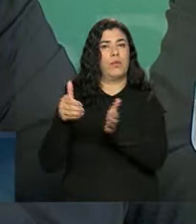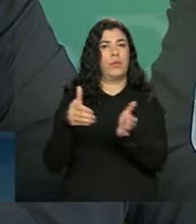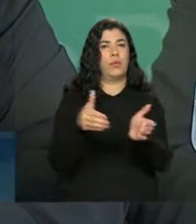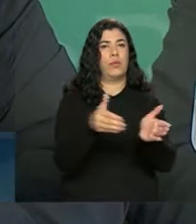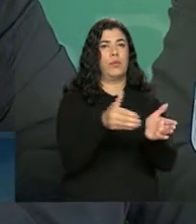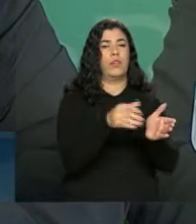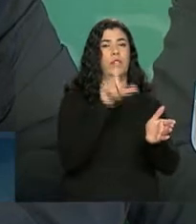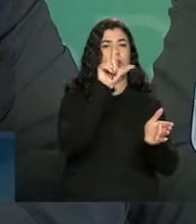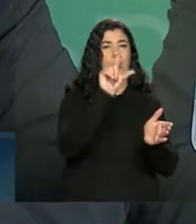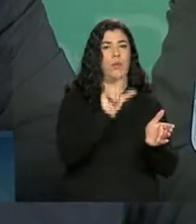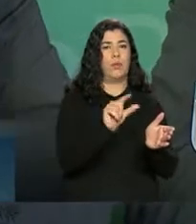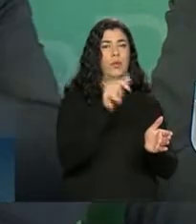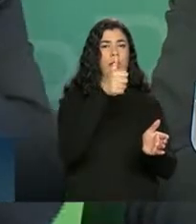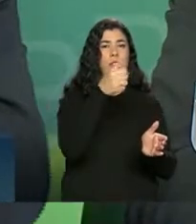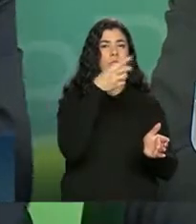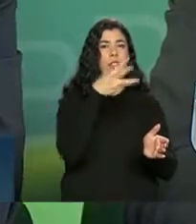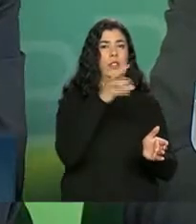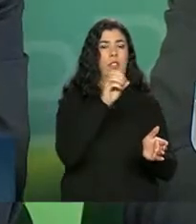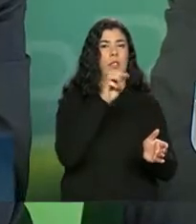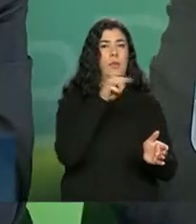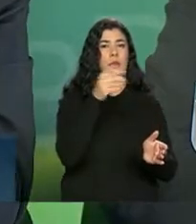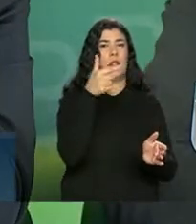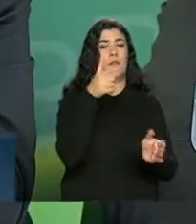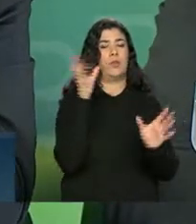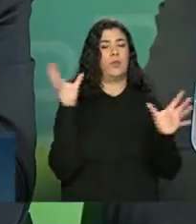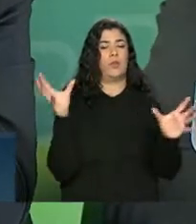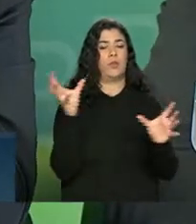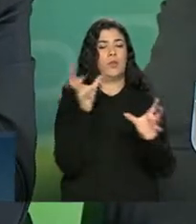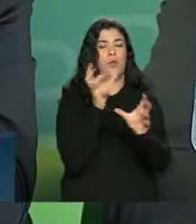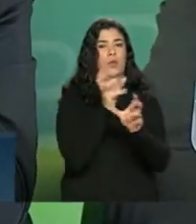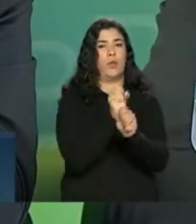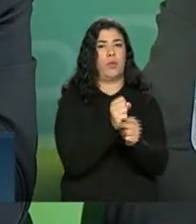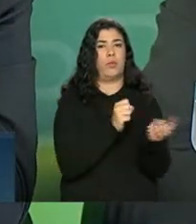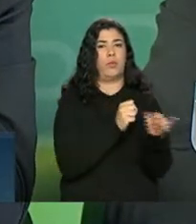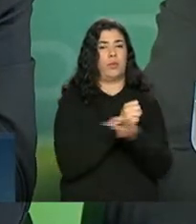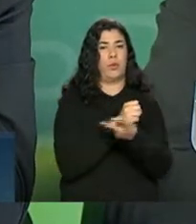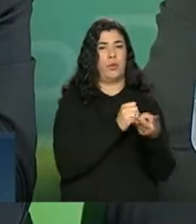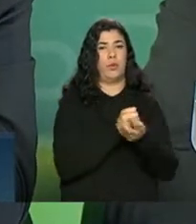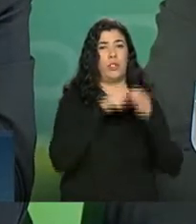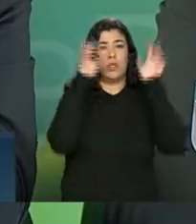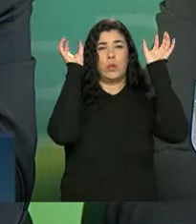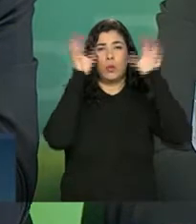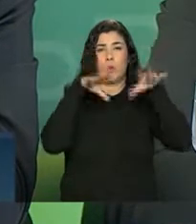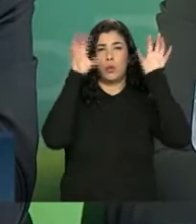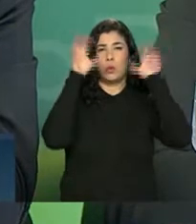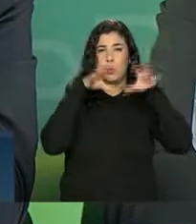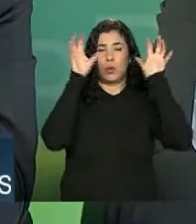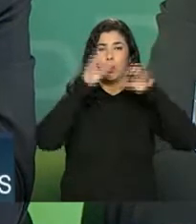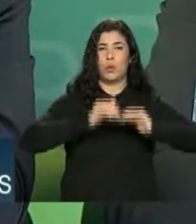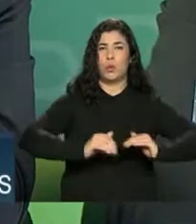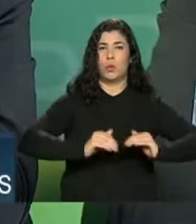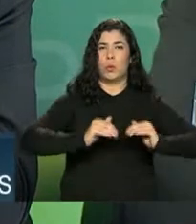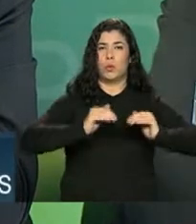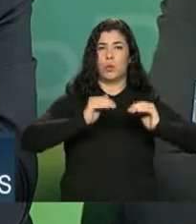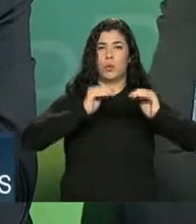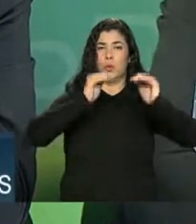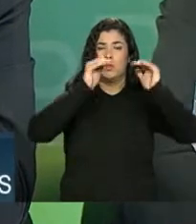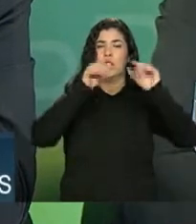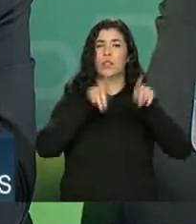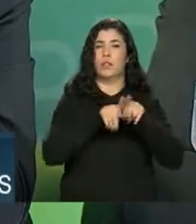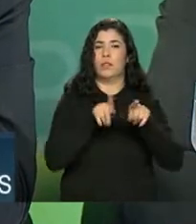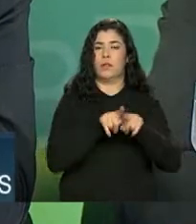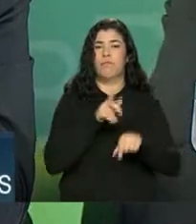130 metros por segundo Então você tem uma somatória de efeitos de chuvas mais abundantes em fevereiro e março